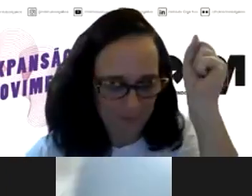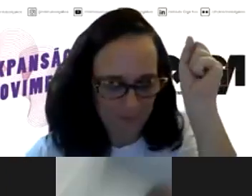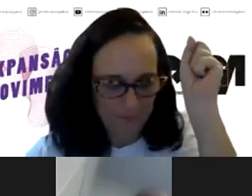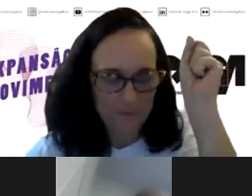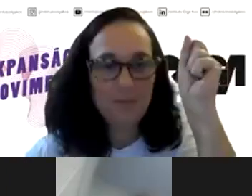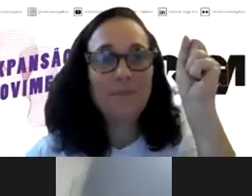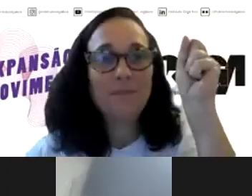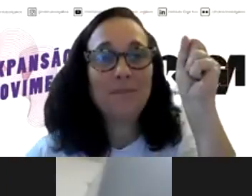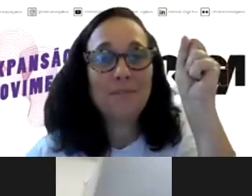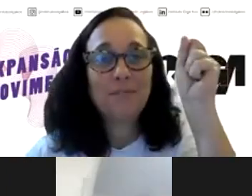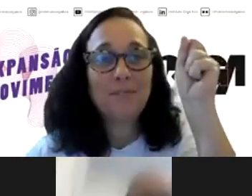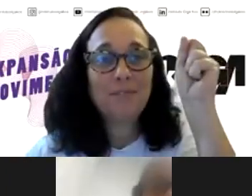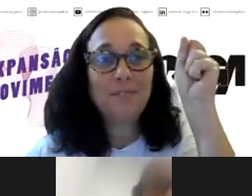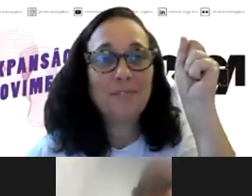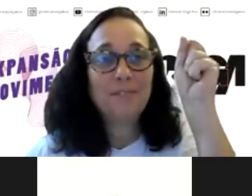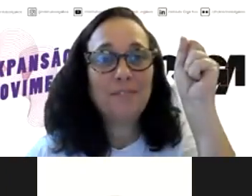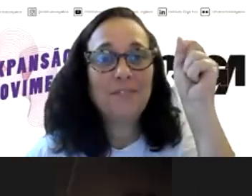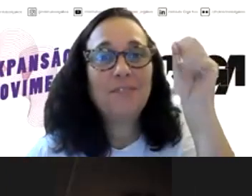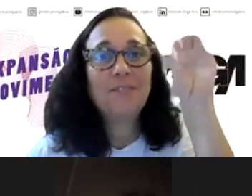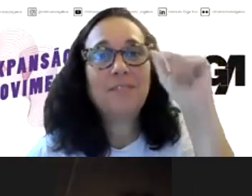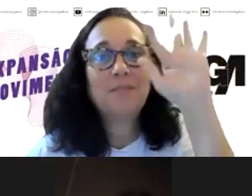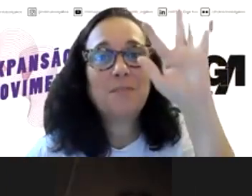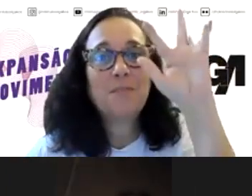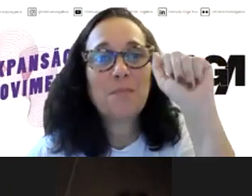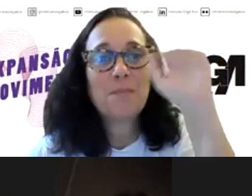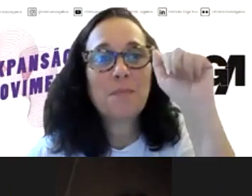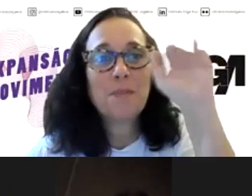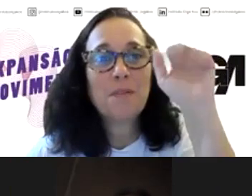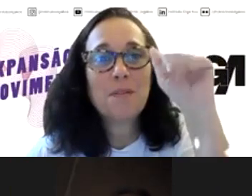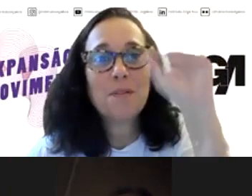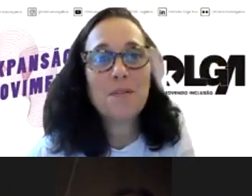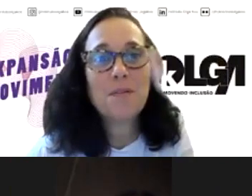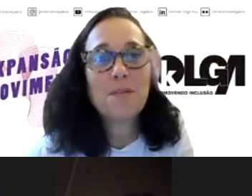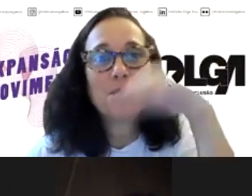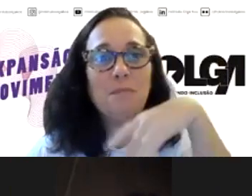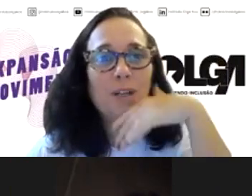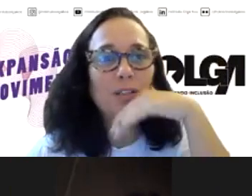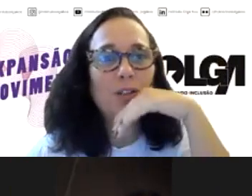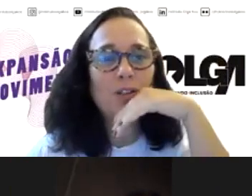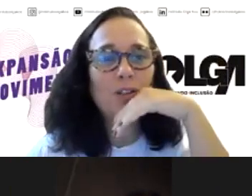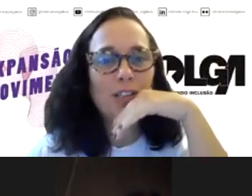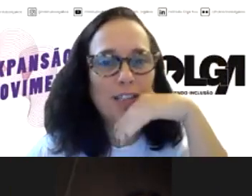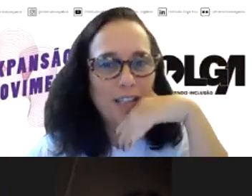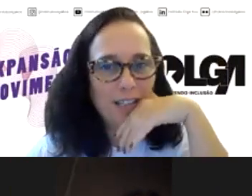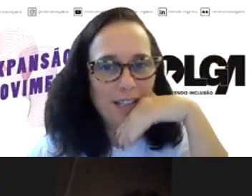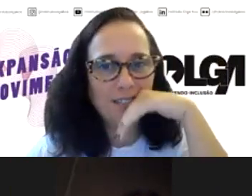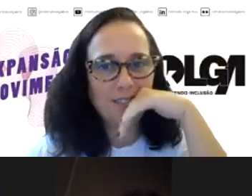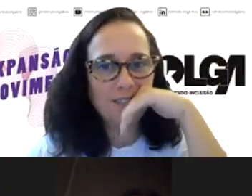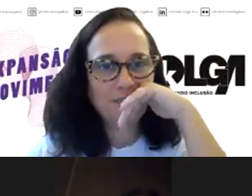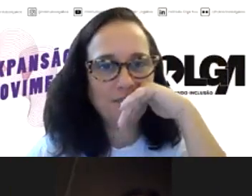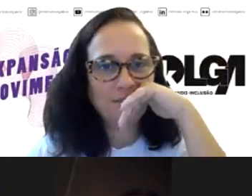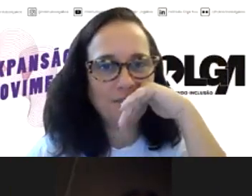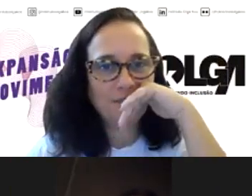Obrigado. Parabéns a Tchau, todos. boa Tchau. noite. Beijo. Boa noite, Márcia. Boa noite, pessoal. Boa noite. Márcia. Obrigada, muito